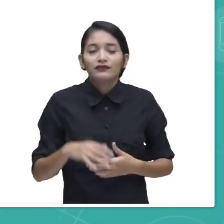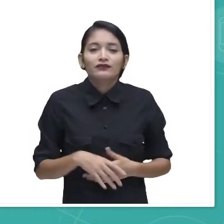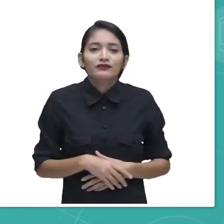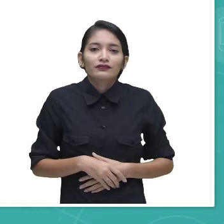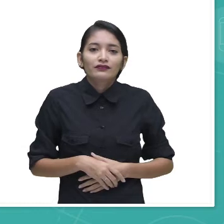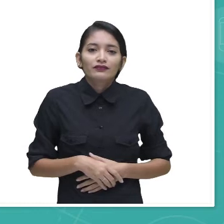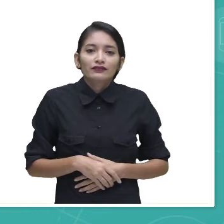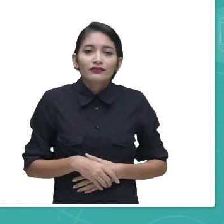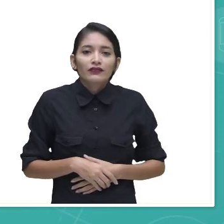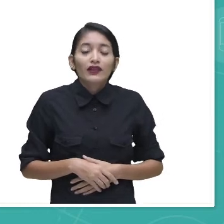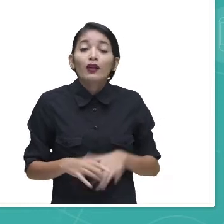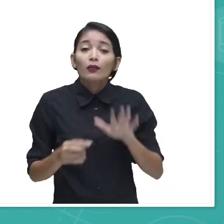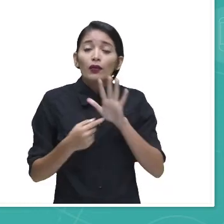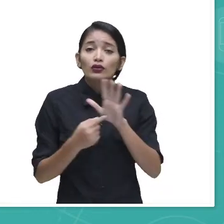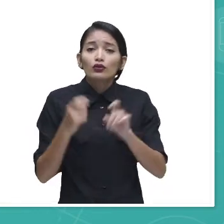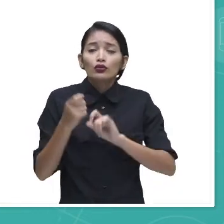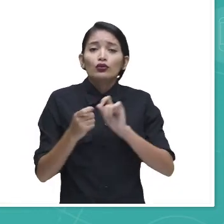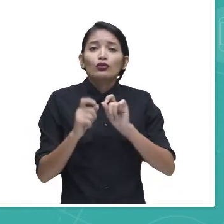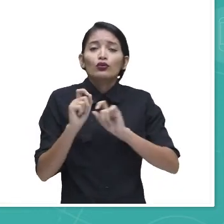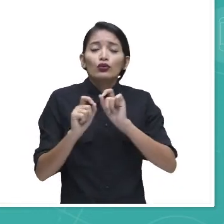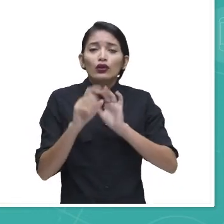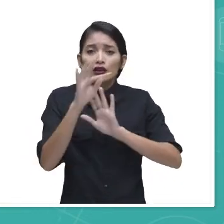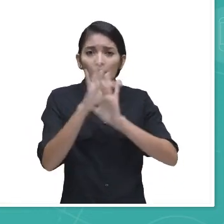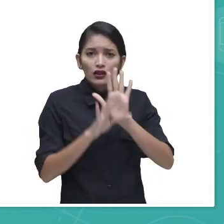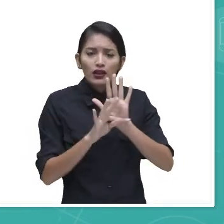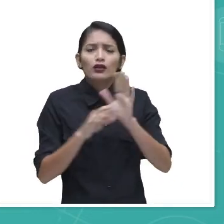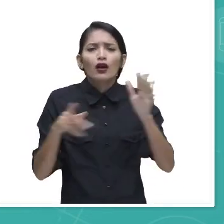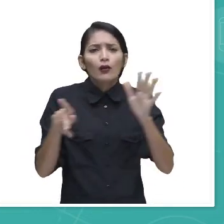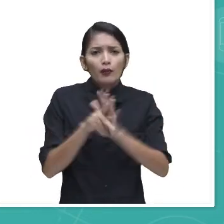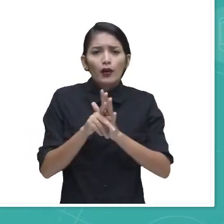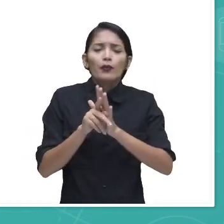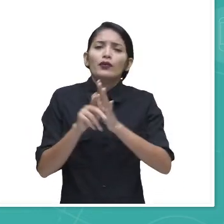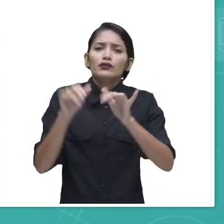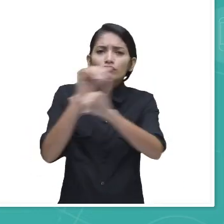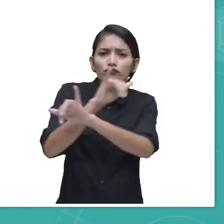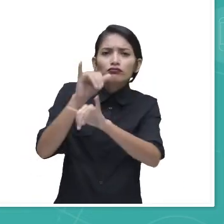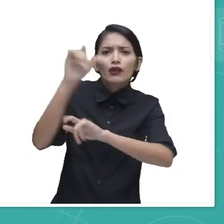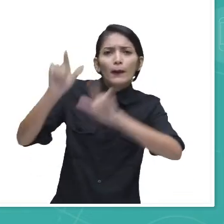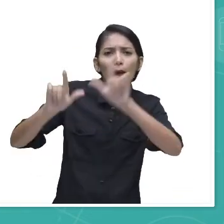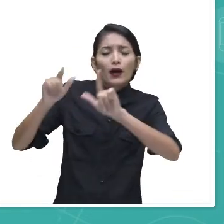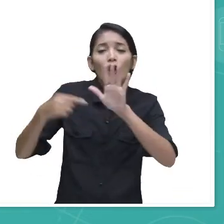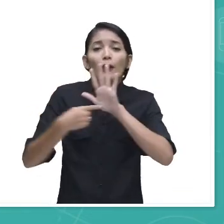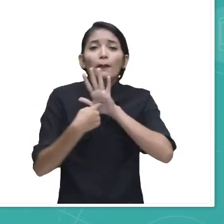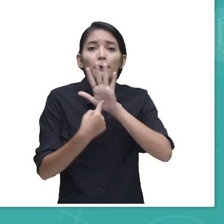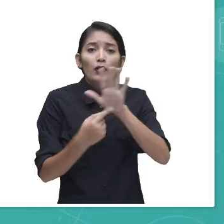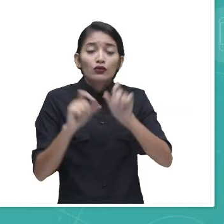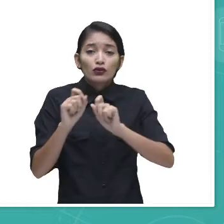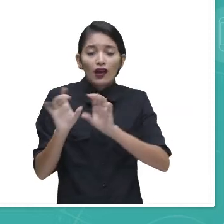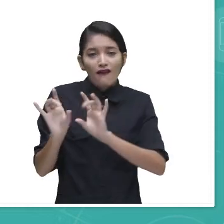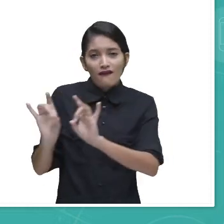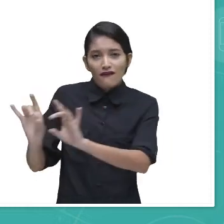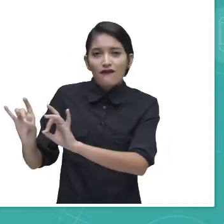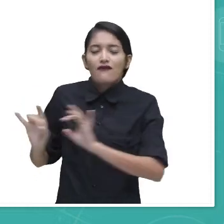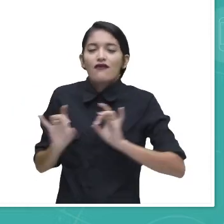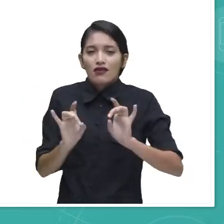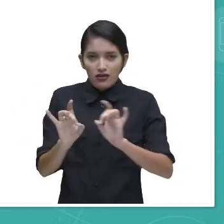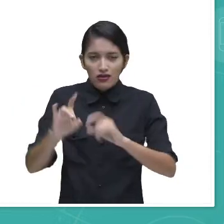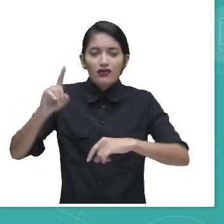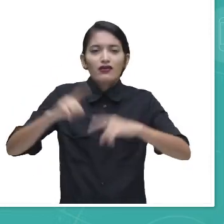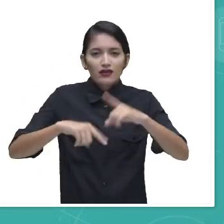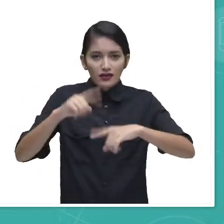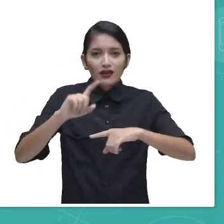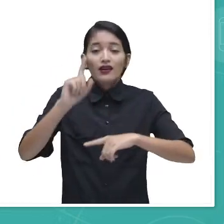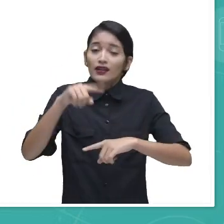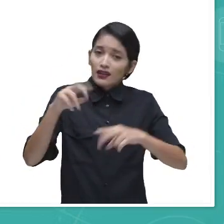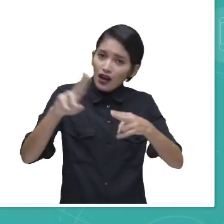A oração acima faz parte do gênero textual propaganda, pois mostra a venda de um produto, que no caso